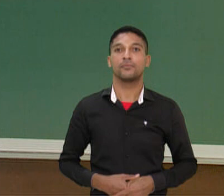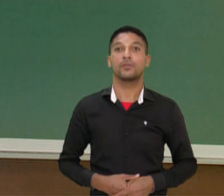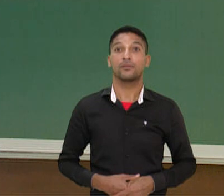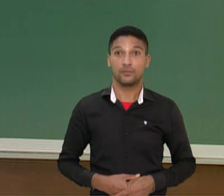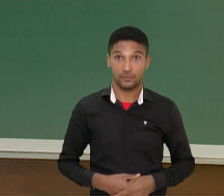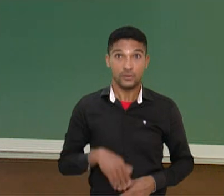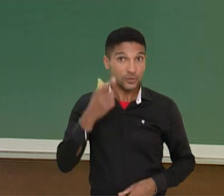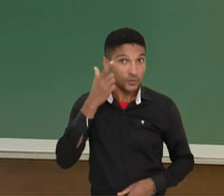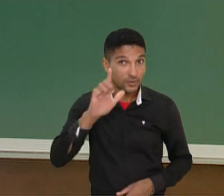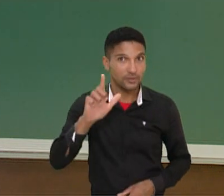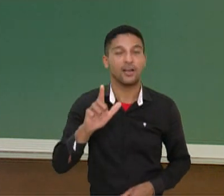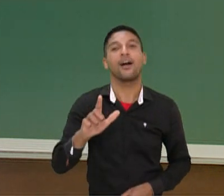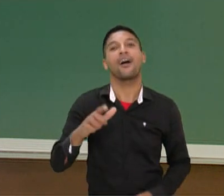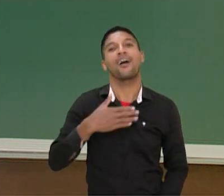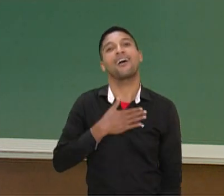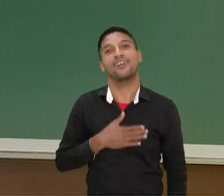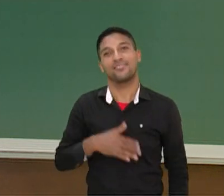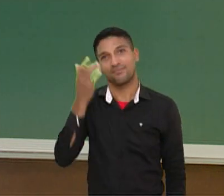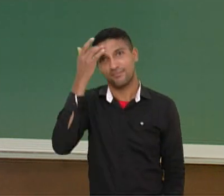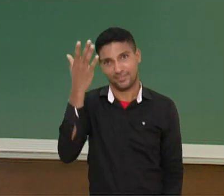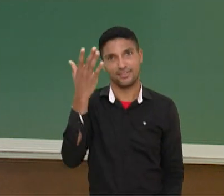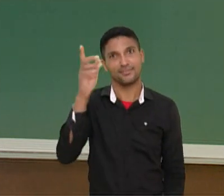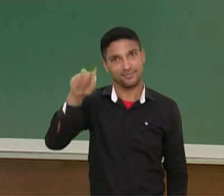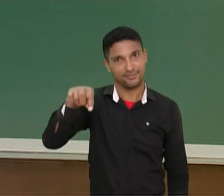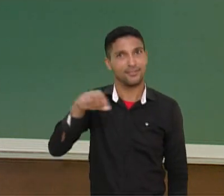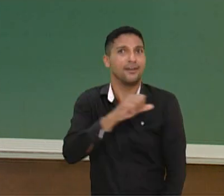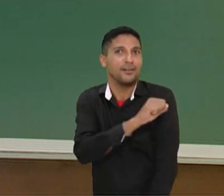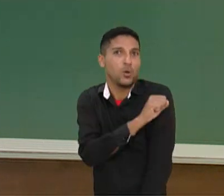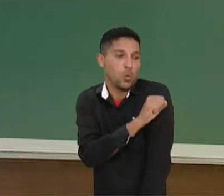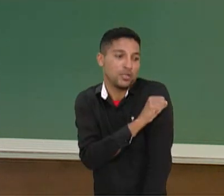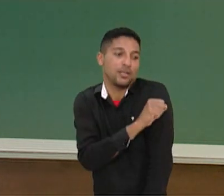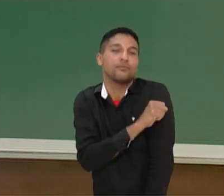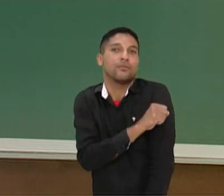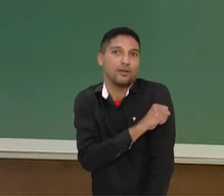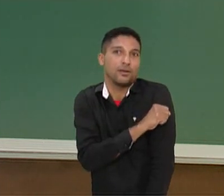Conseguiu? Bem tranquilo, né? Oitavo